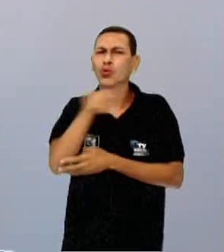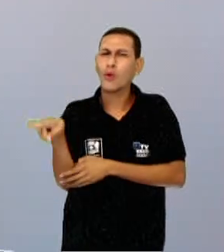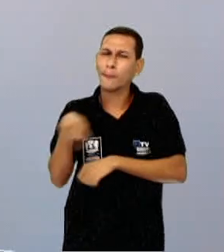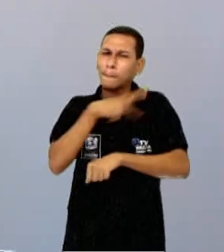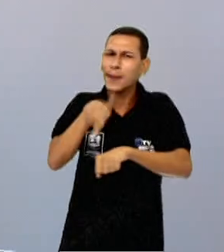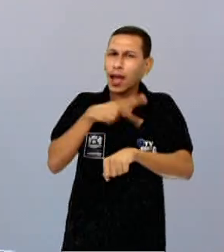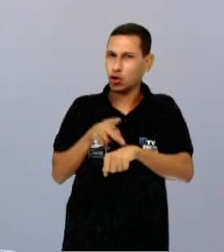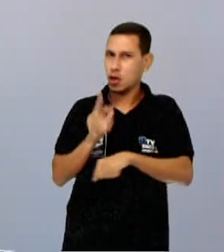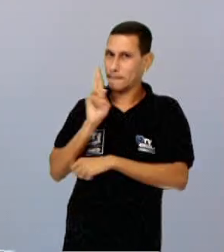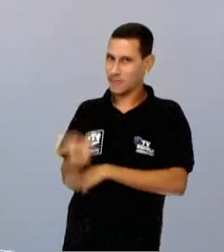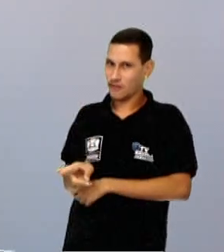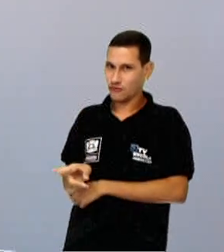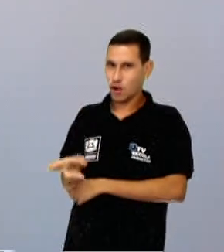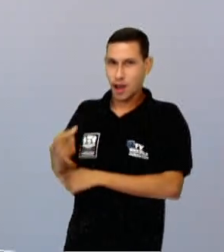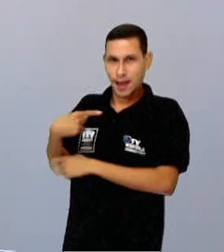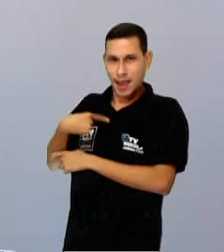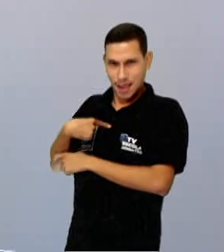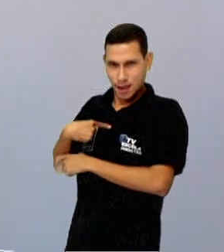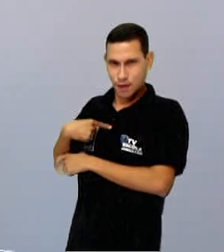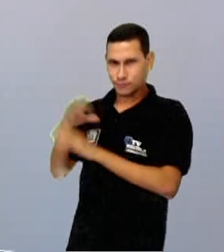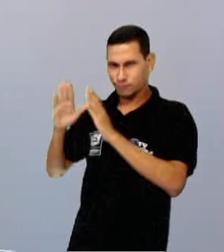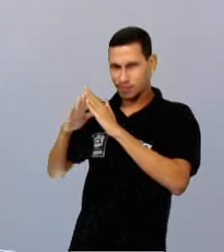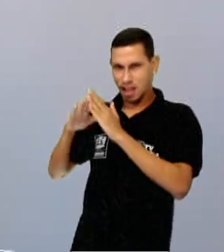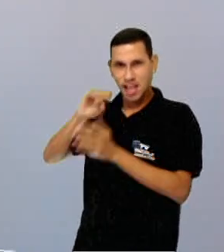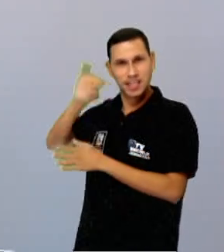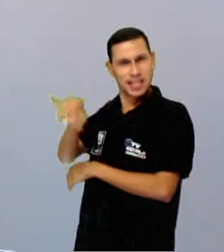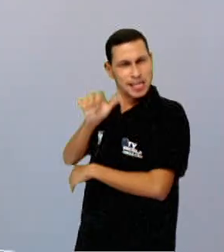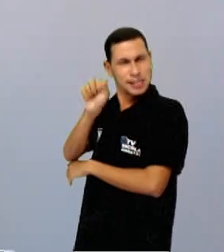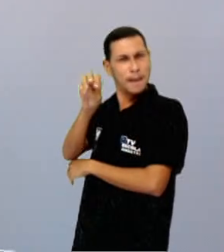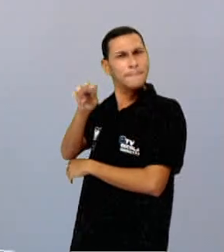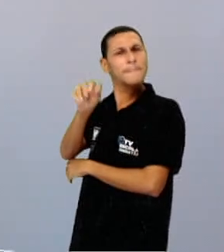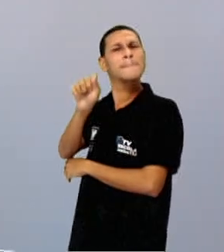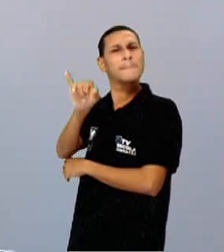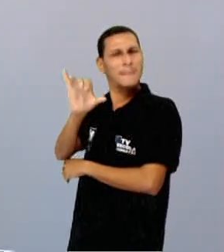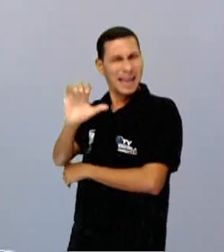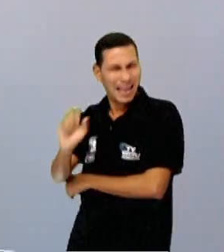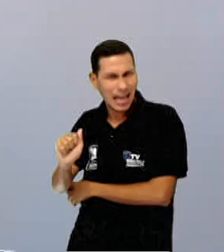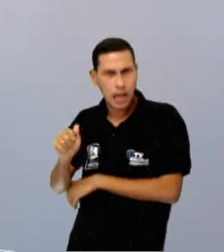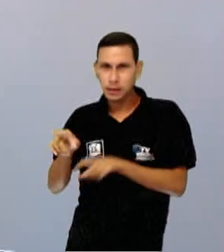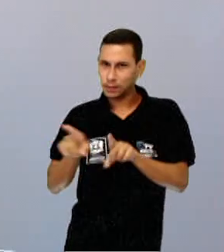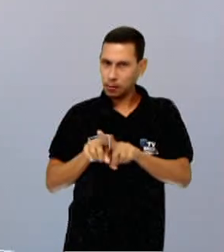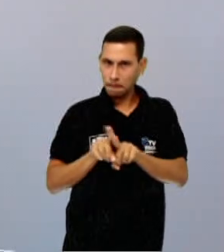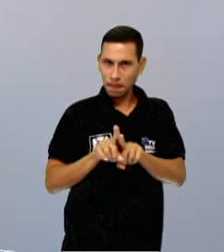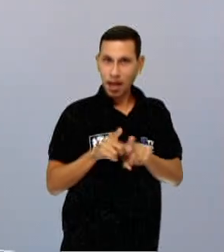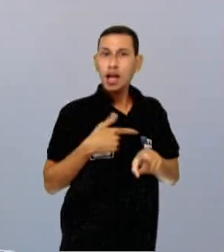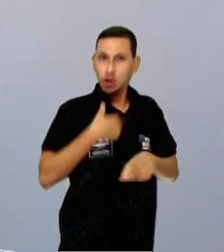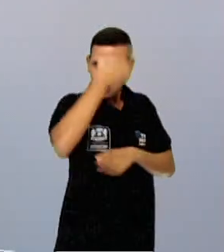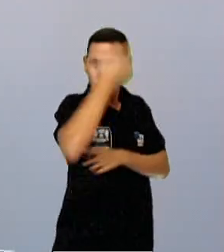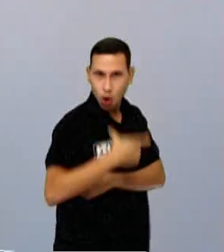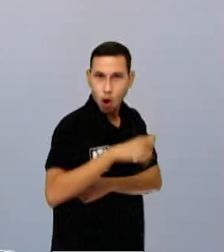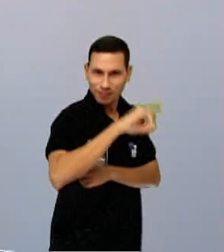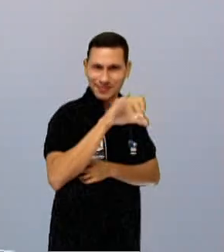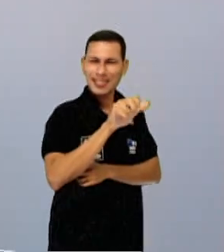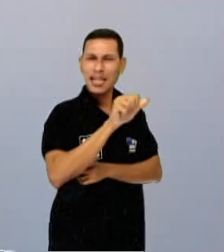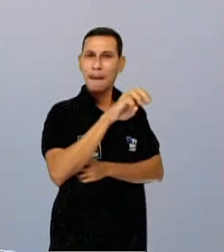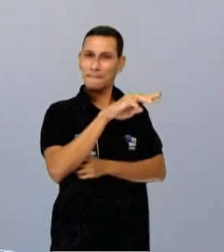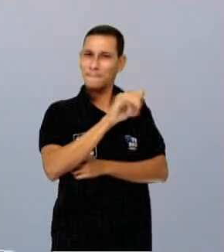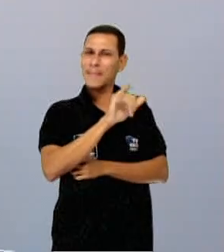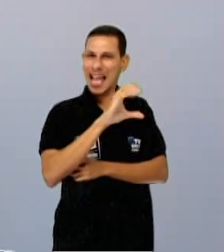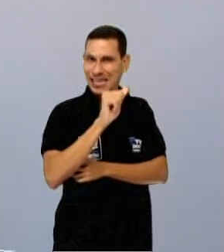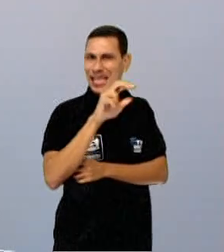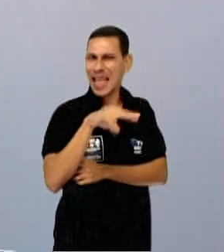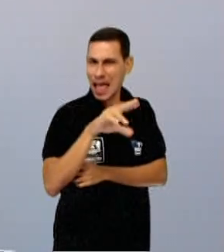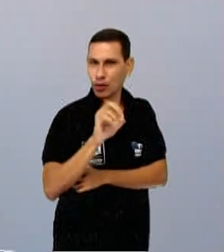foi am from Jamaica e II and make an essas respostas estão